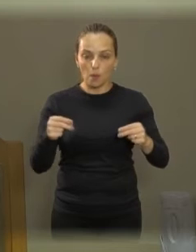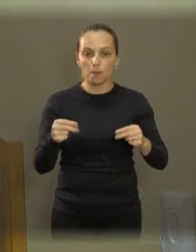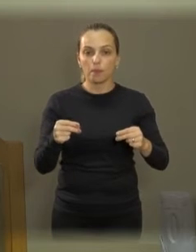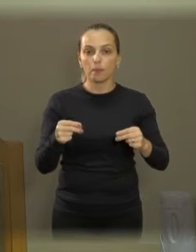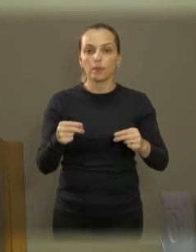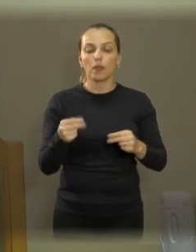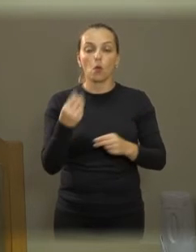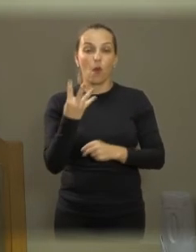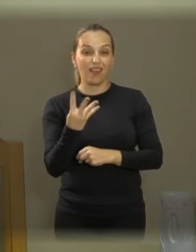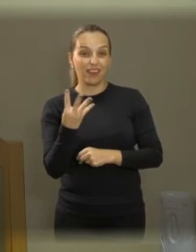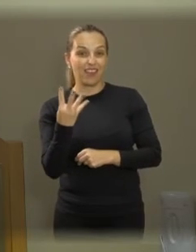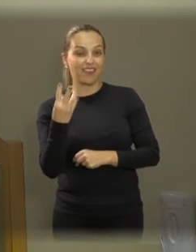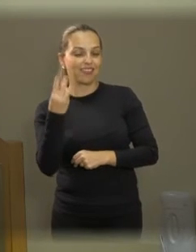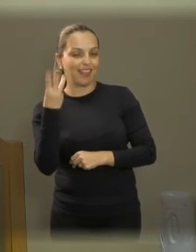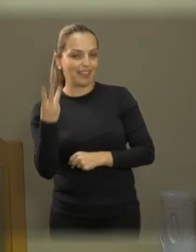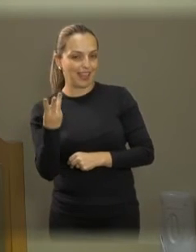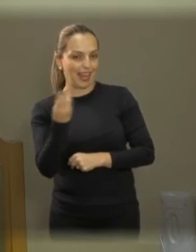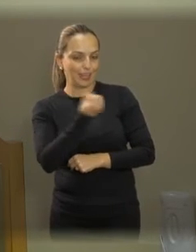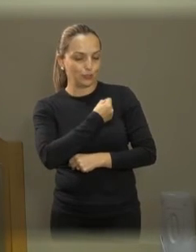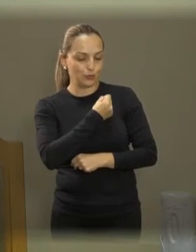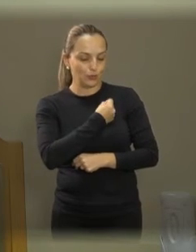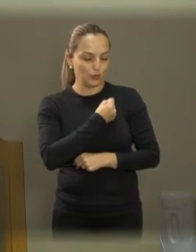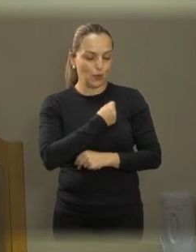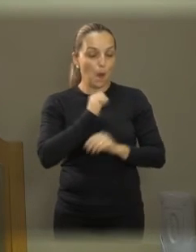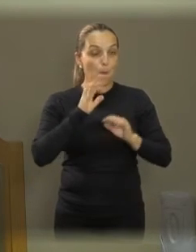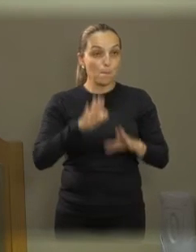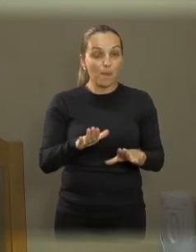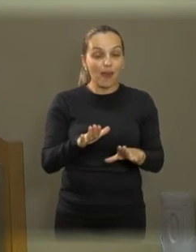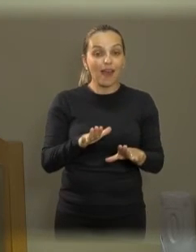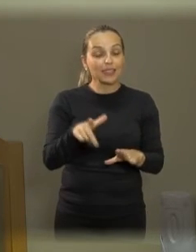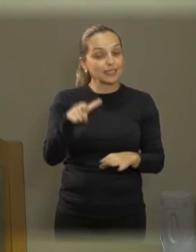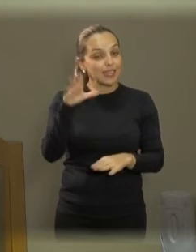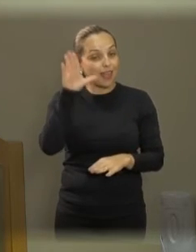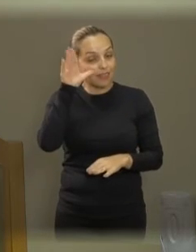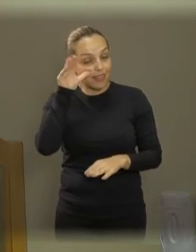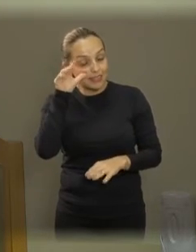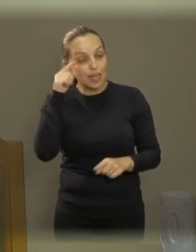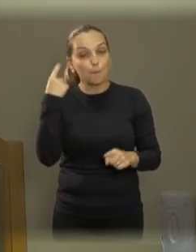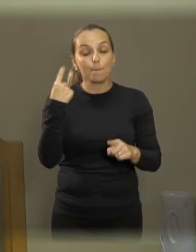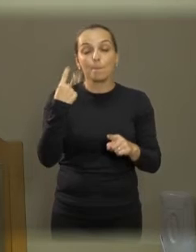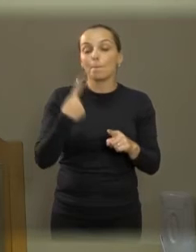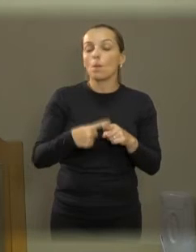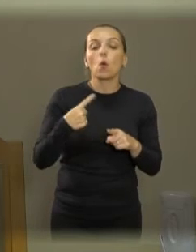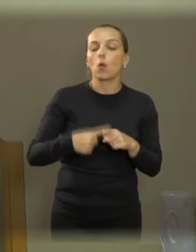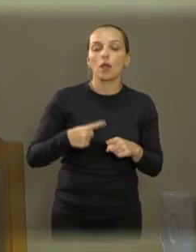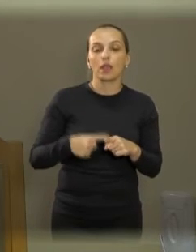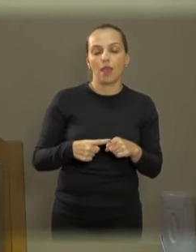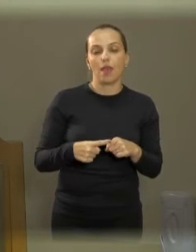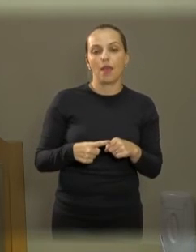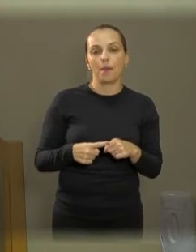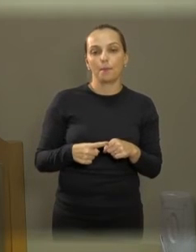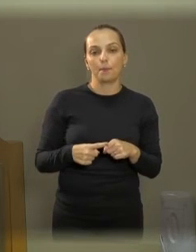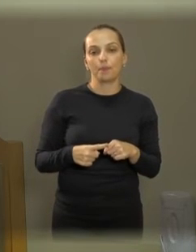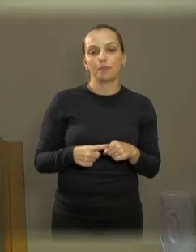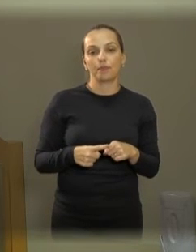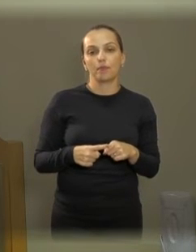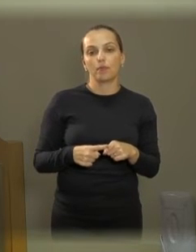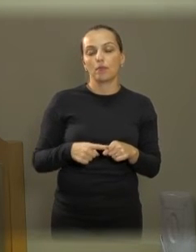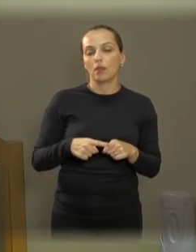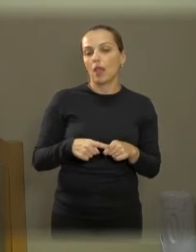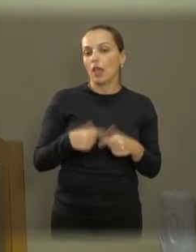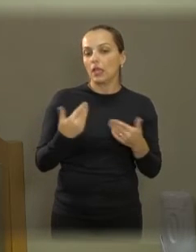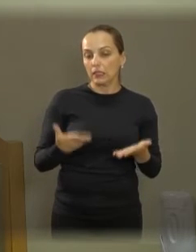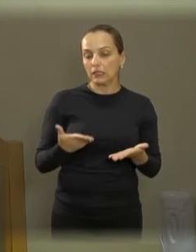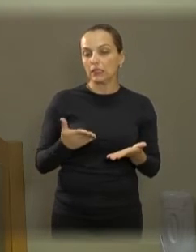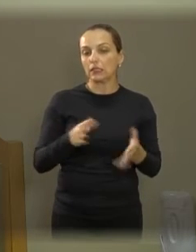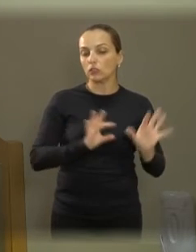pé desse tamanho. Mas foi muito interessante, eu estou comentando disso, porque fazer o tiro de guerra